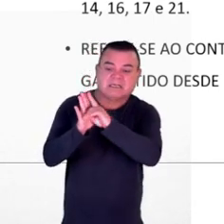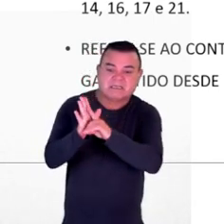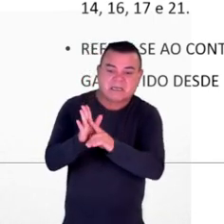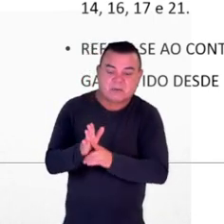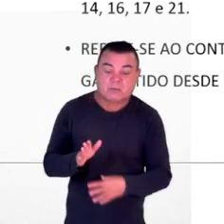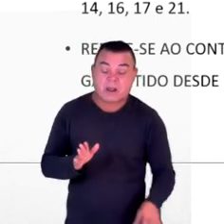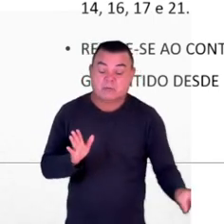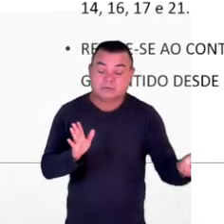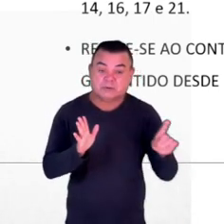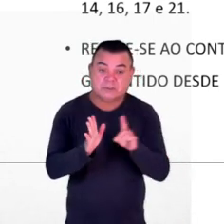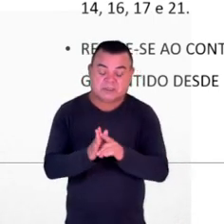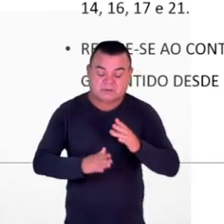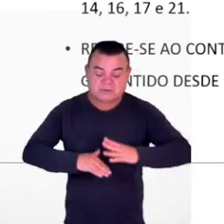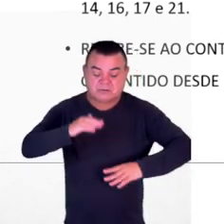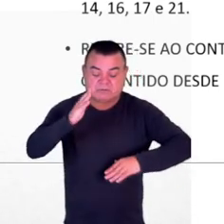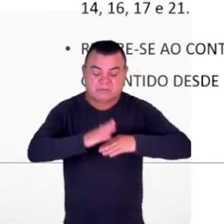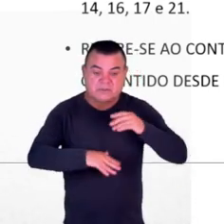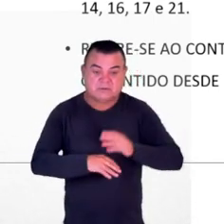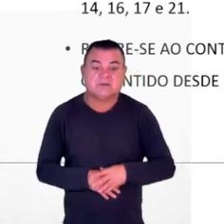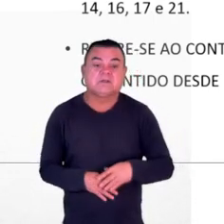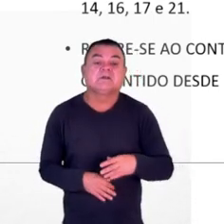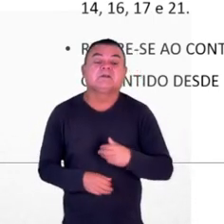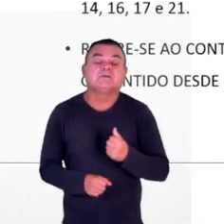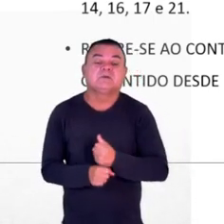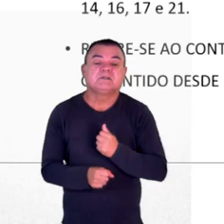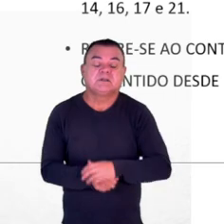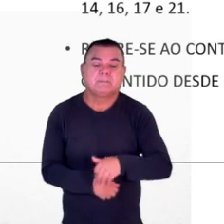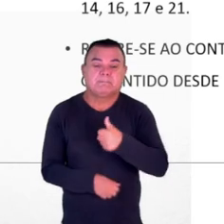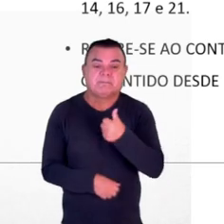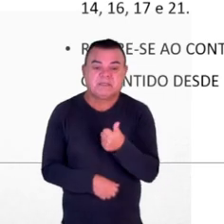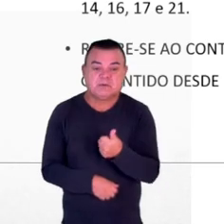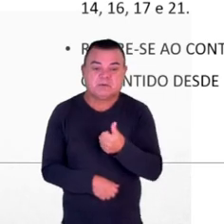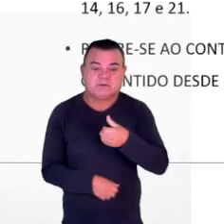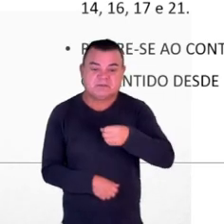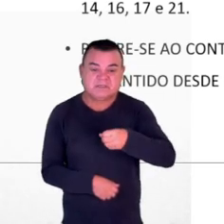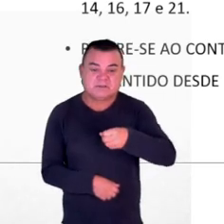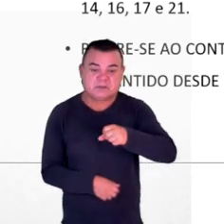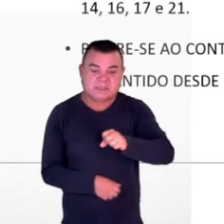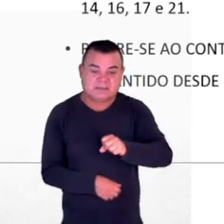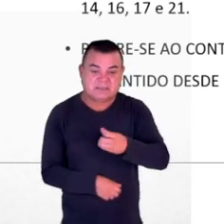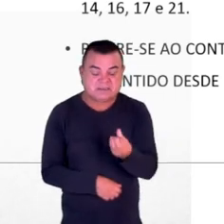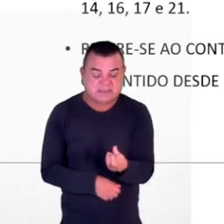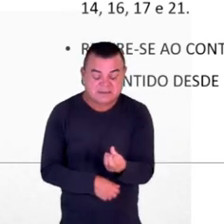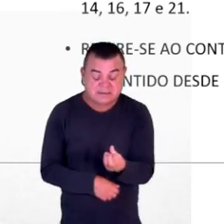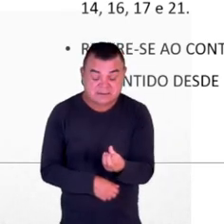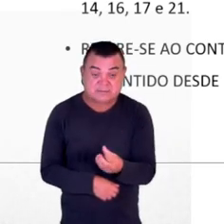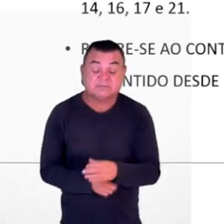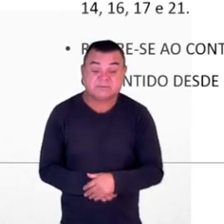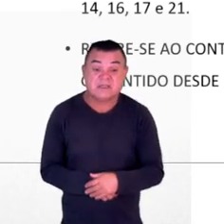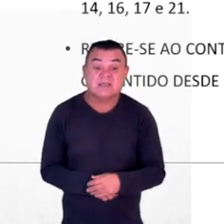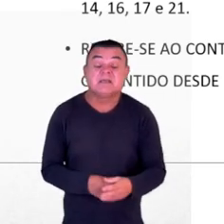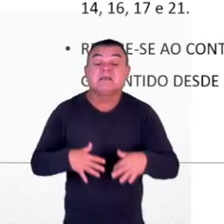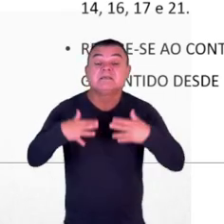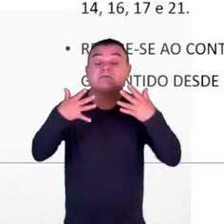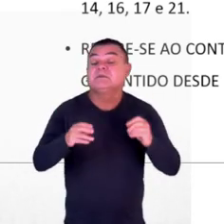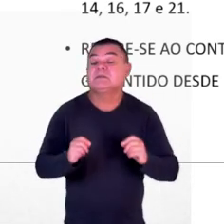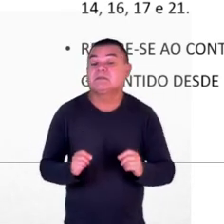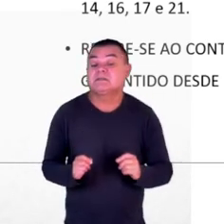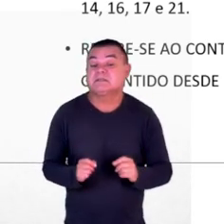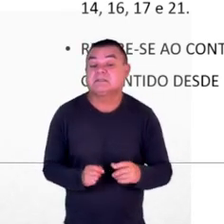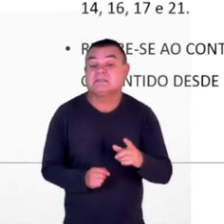desenvolvimento de 1986 do sistema internacional de direitos humanos Ela diz que